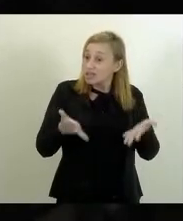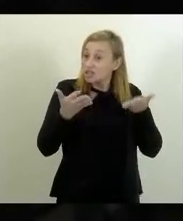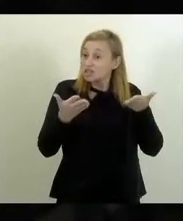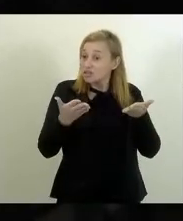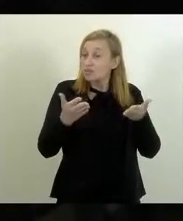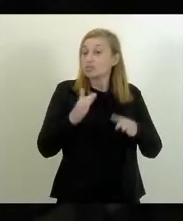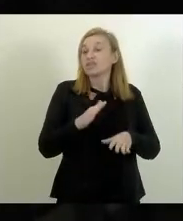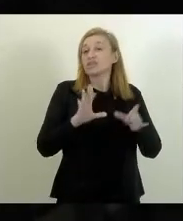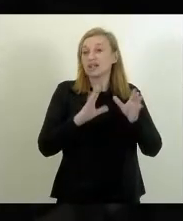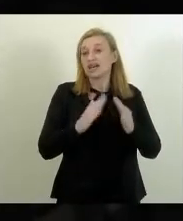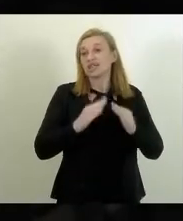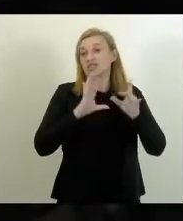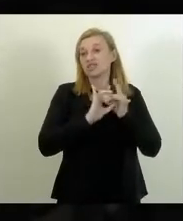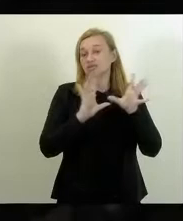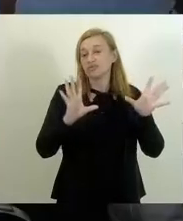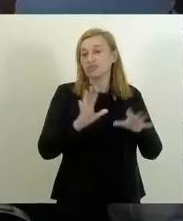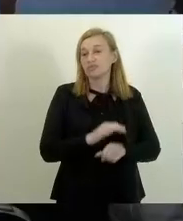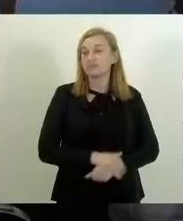Casa Democrática. Parabéns.